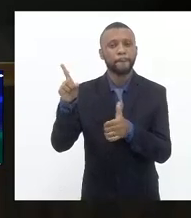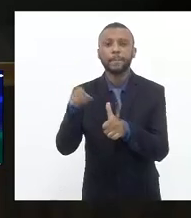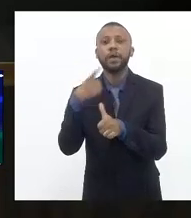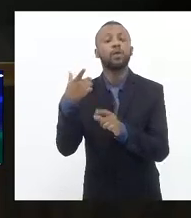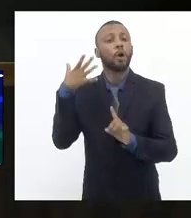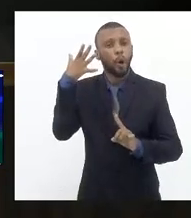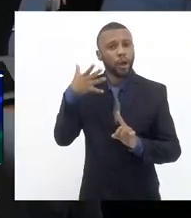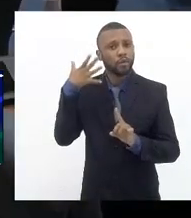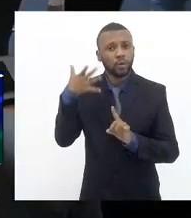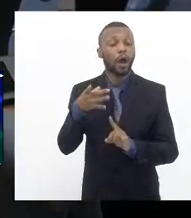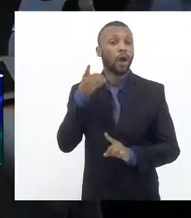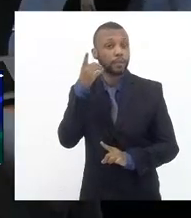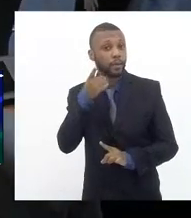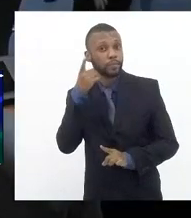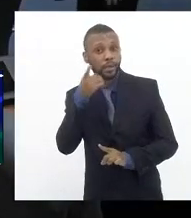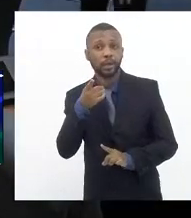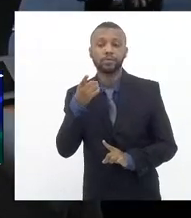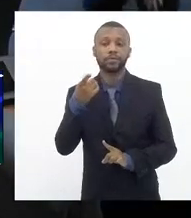Paulo.